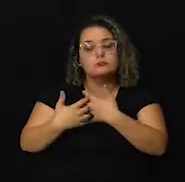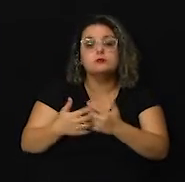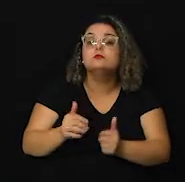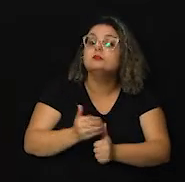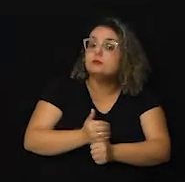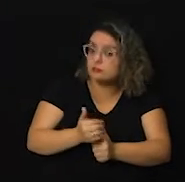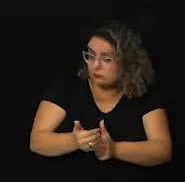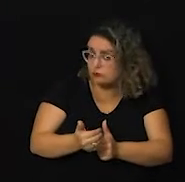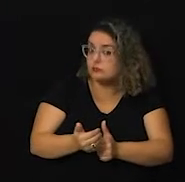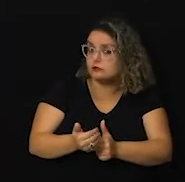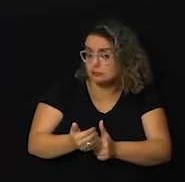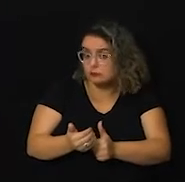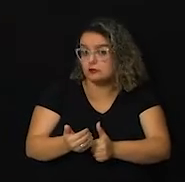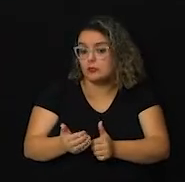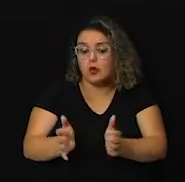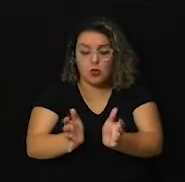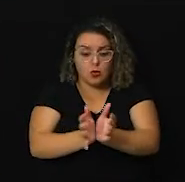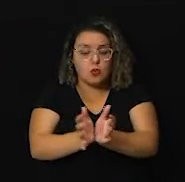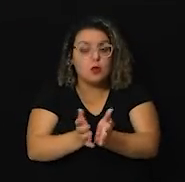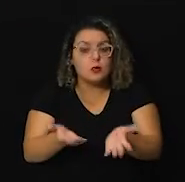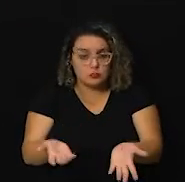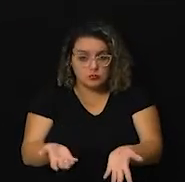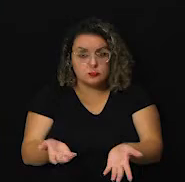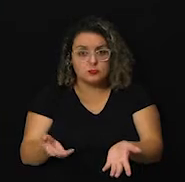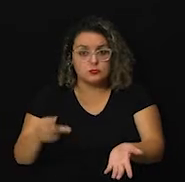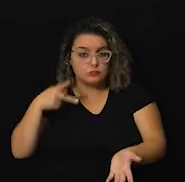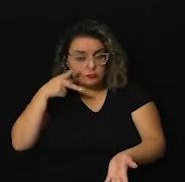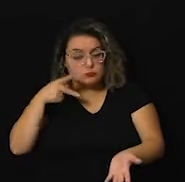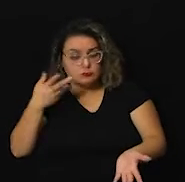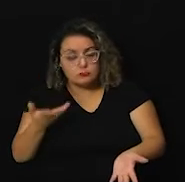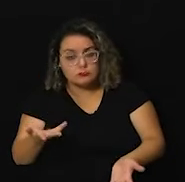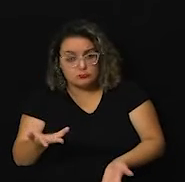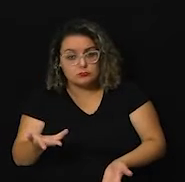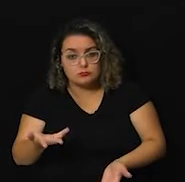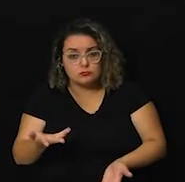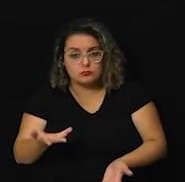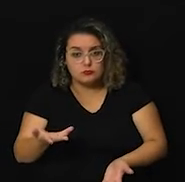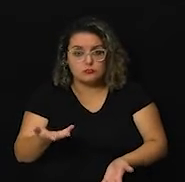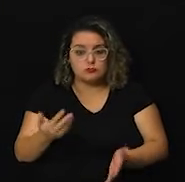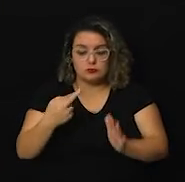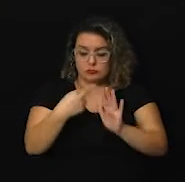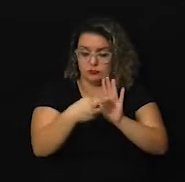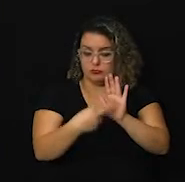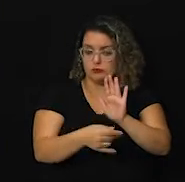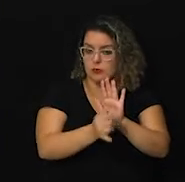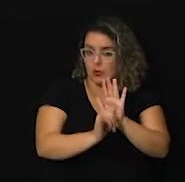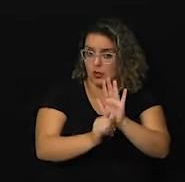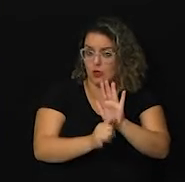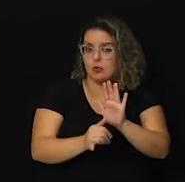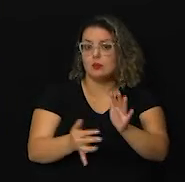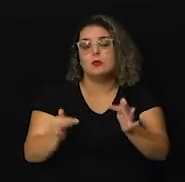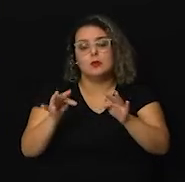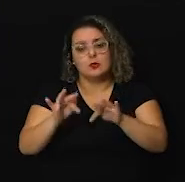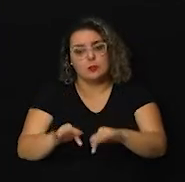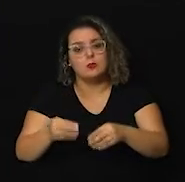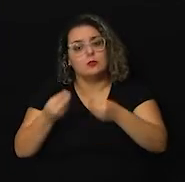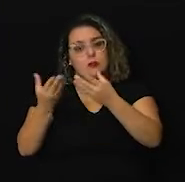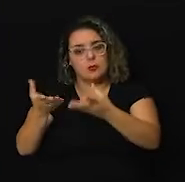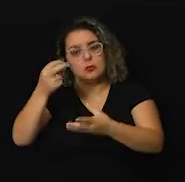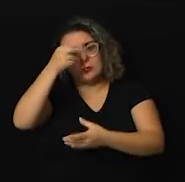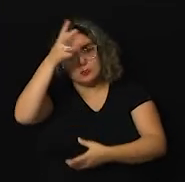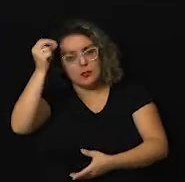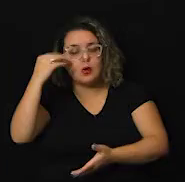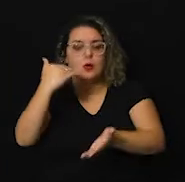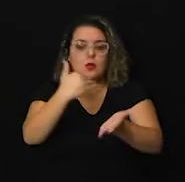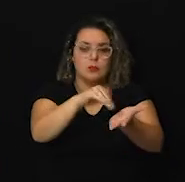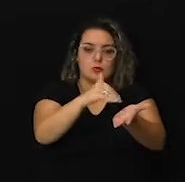enquanto mandato, enquanto conselho político, enquanto comissão, né, nós entregarmos esse relatório final para o prefeito,